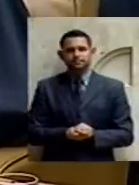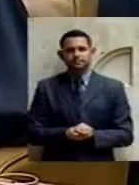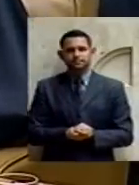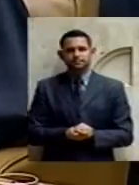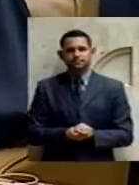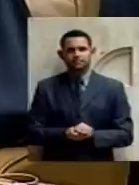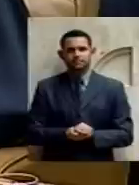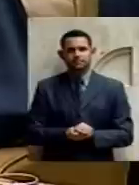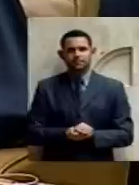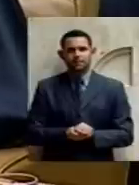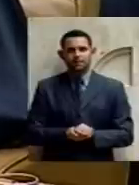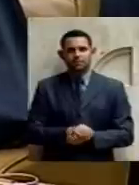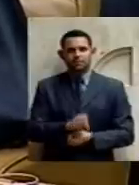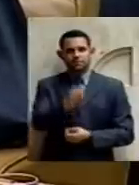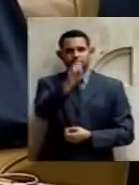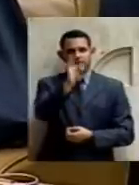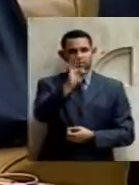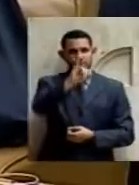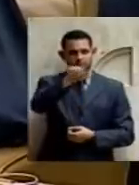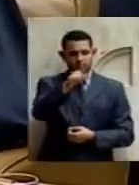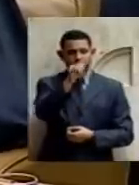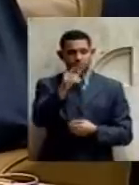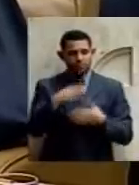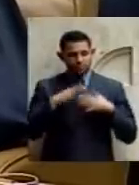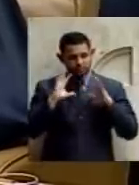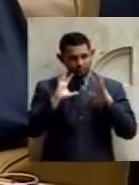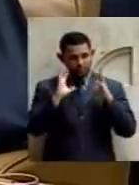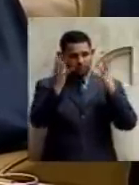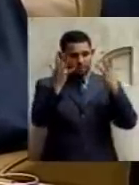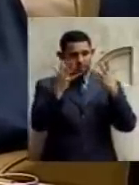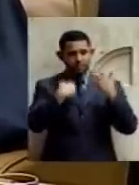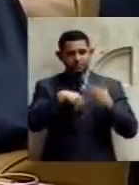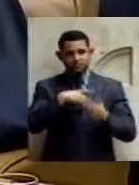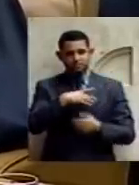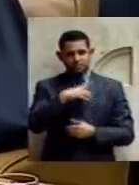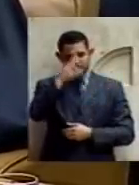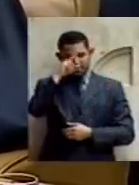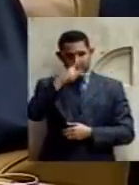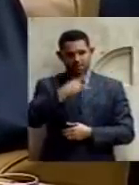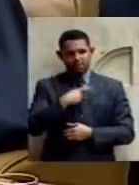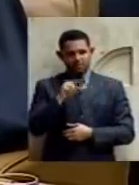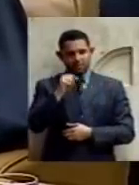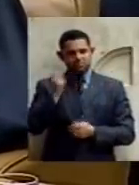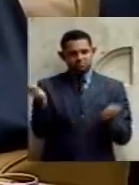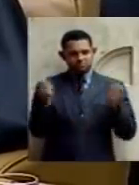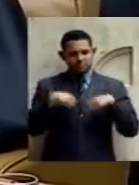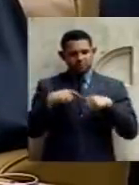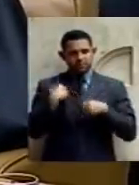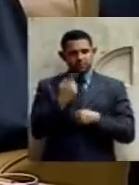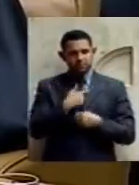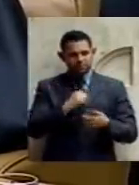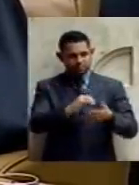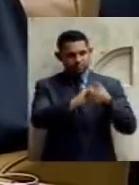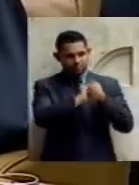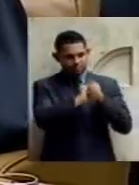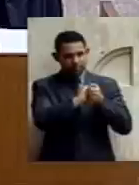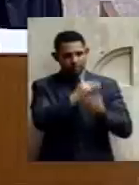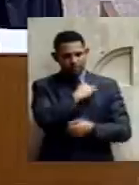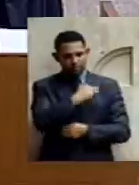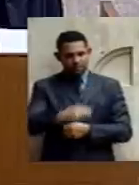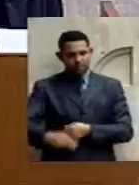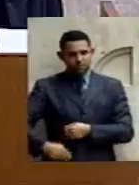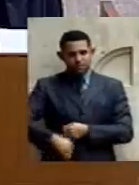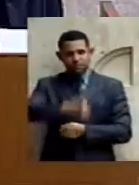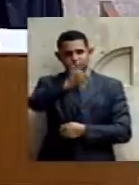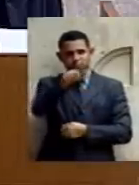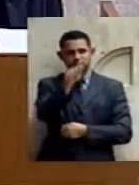A Suprema Corte do meu país, concedendo-me honra maior do que eu merecia, incumbiu-me de saudar o eminente ministro Joaquim